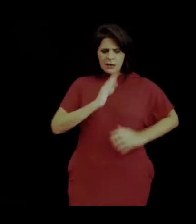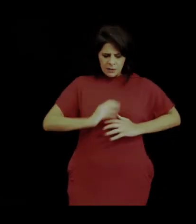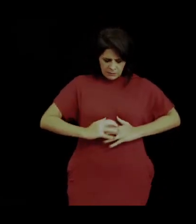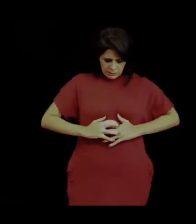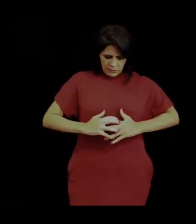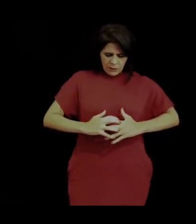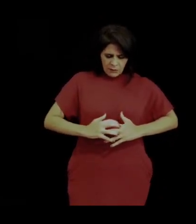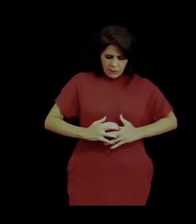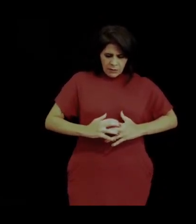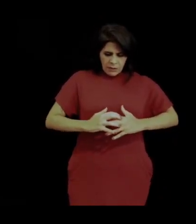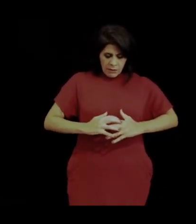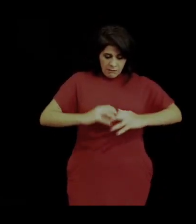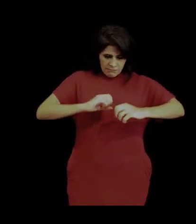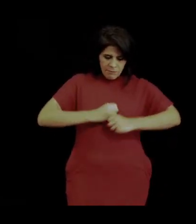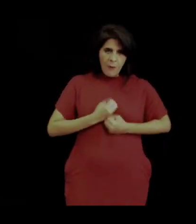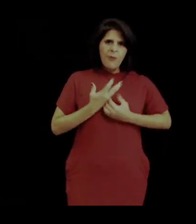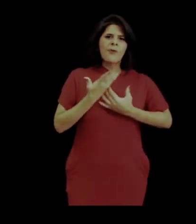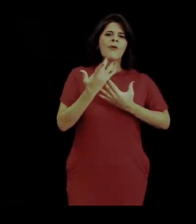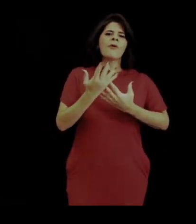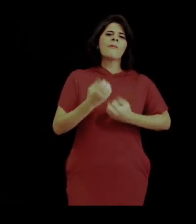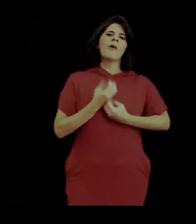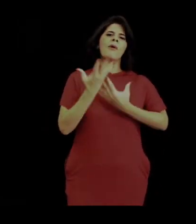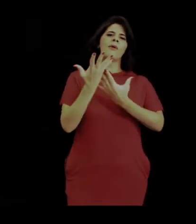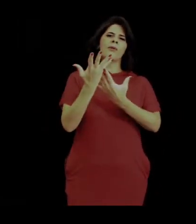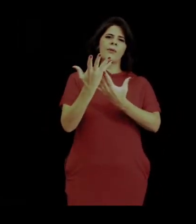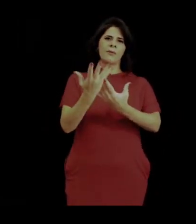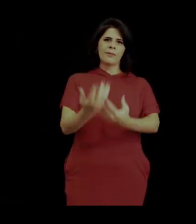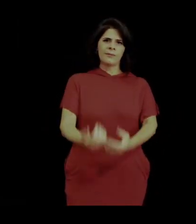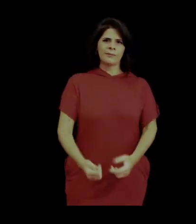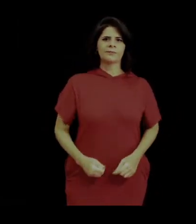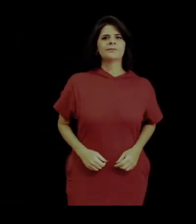em estado de gravidez e